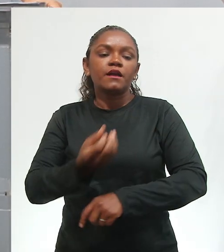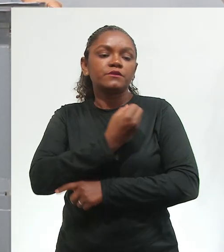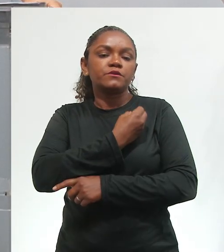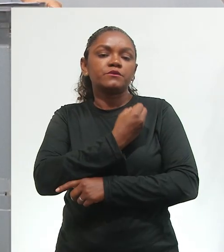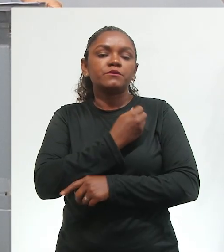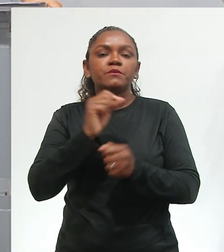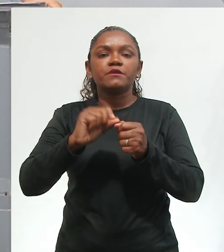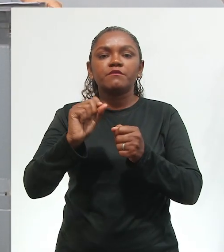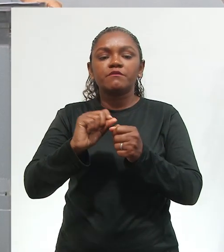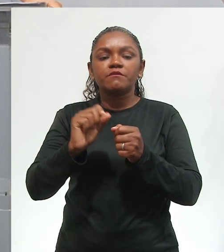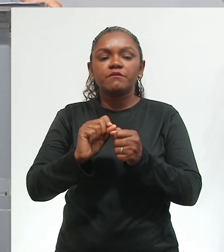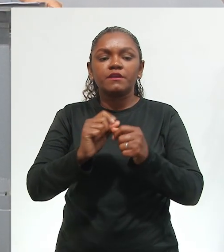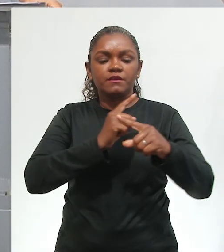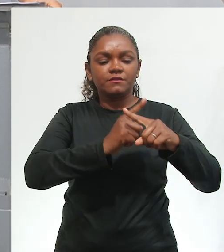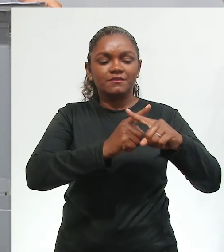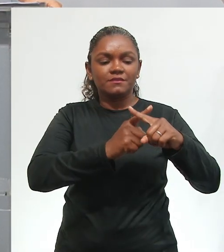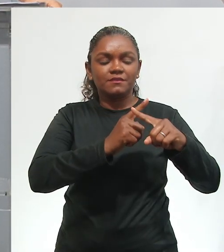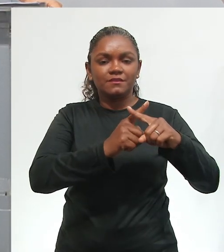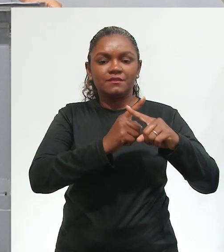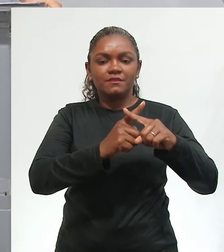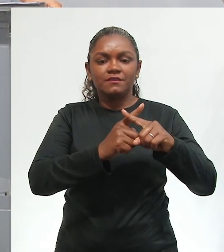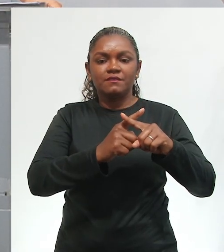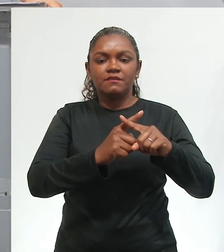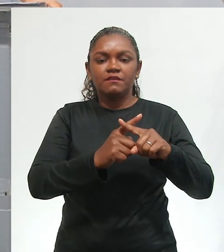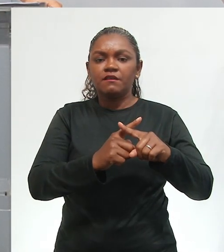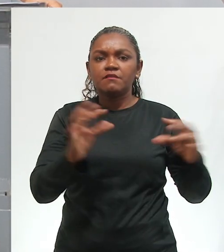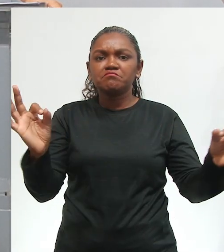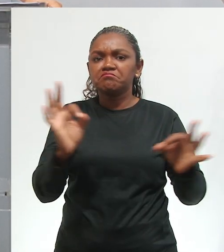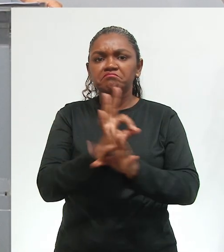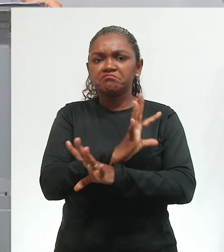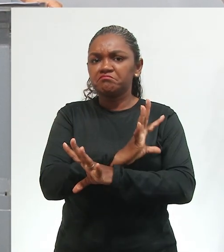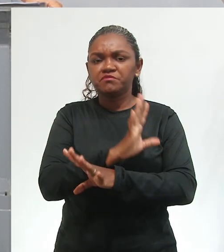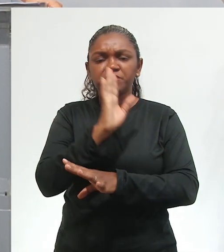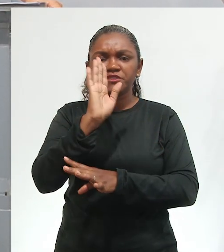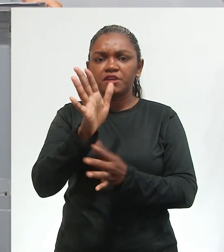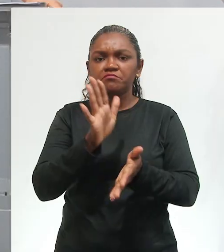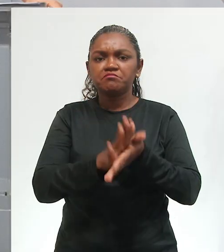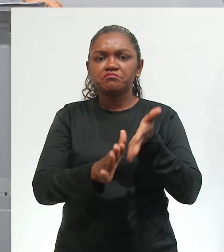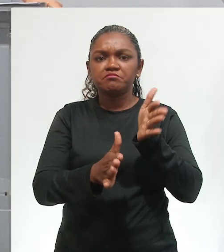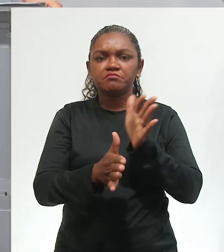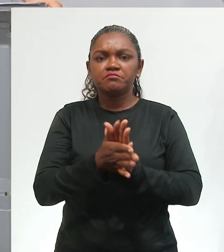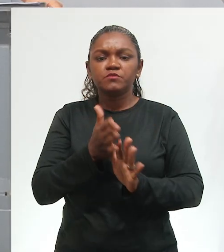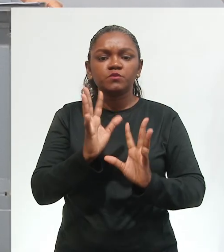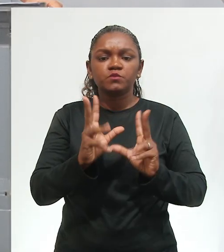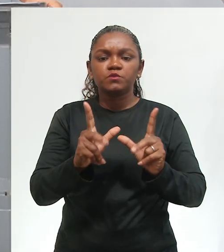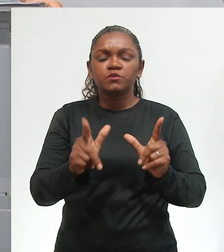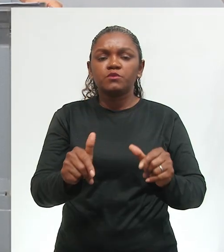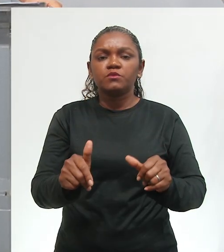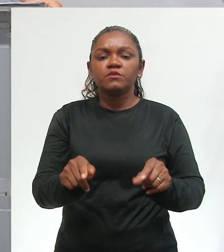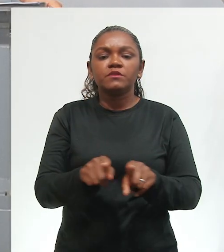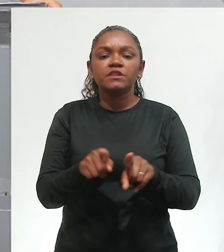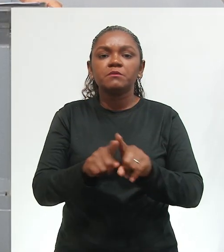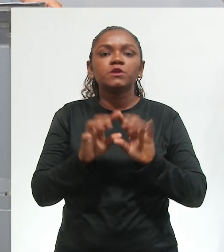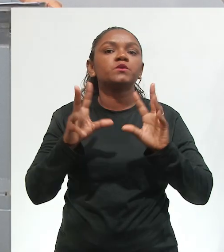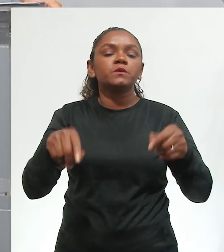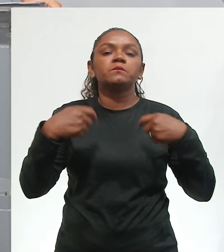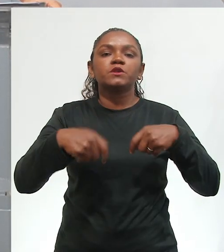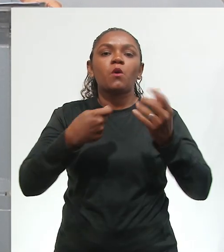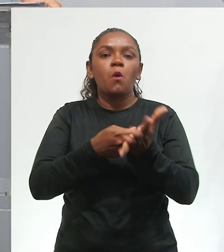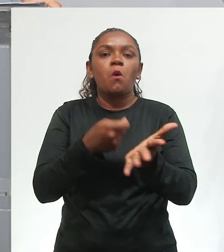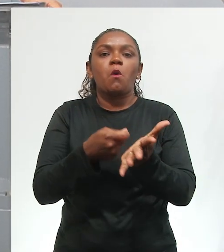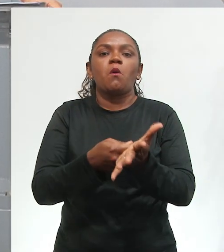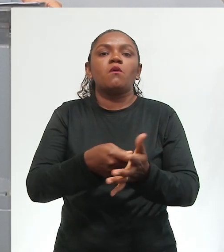faz da multiplicação é um algoritmo pronto, finalizado, que resolve todas as situações e que todo mundo tem que entender daquela